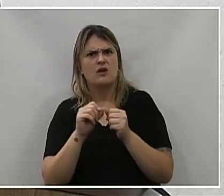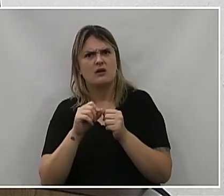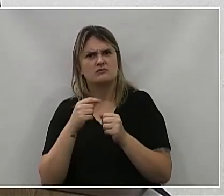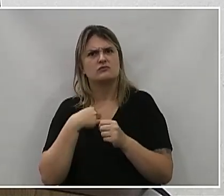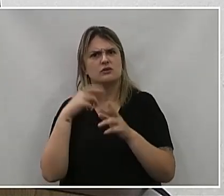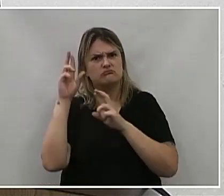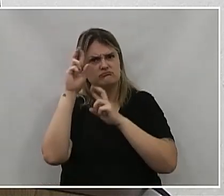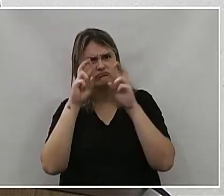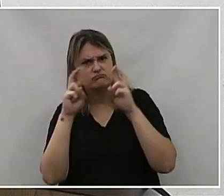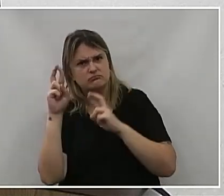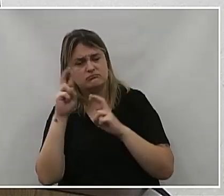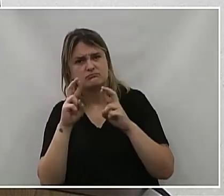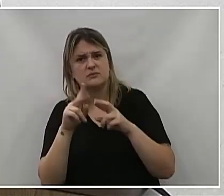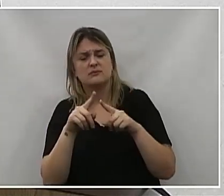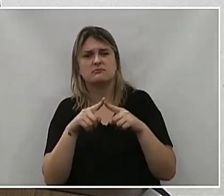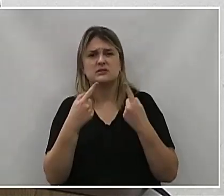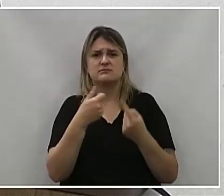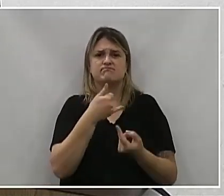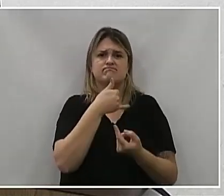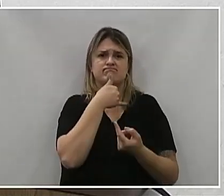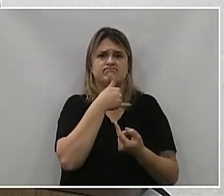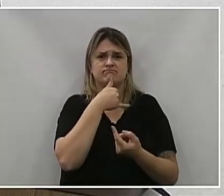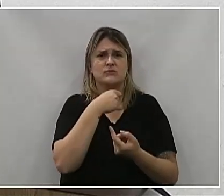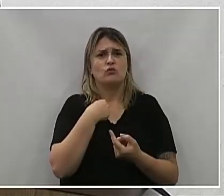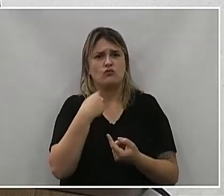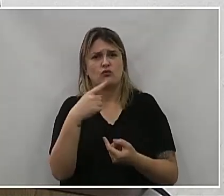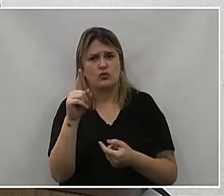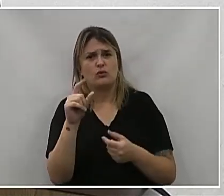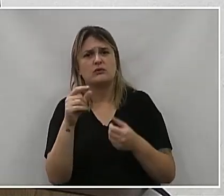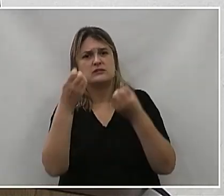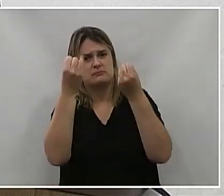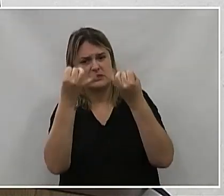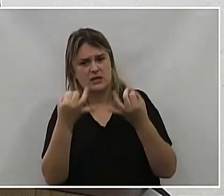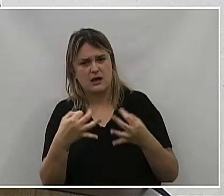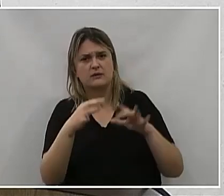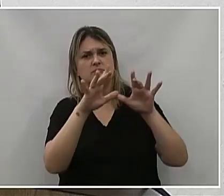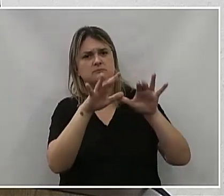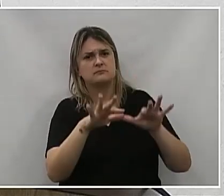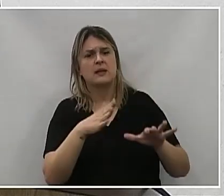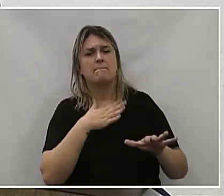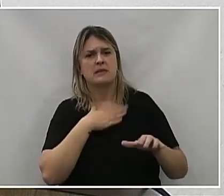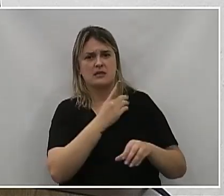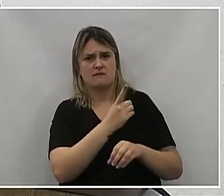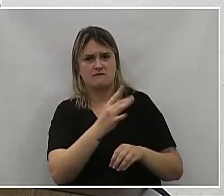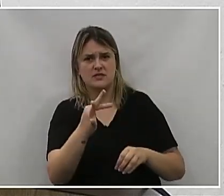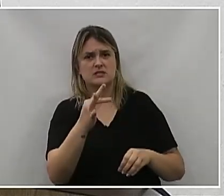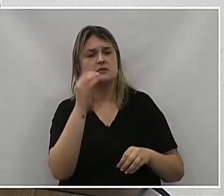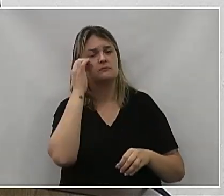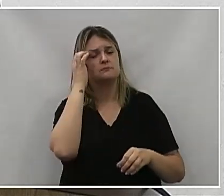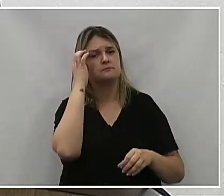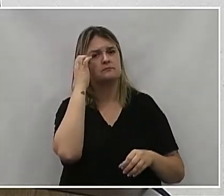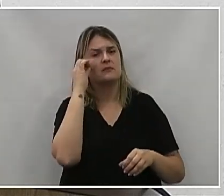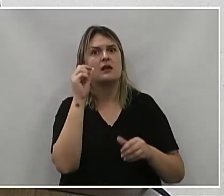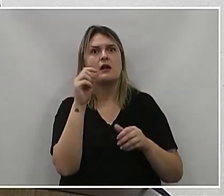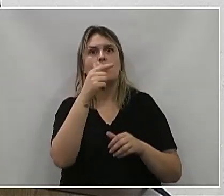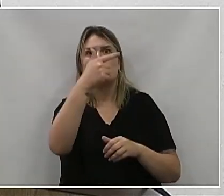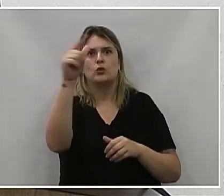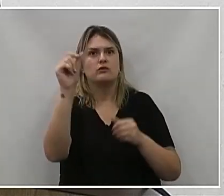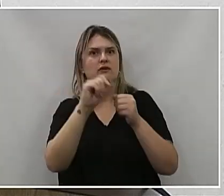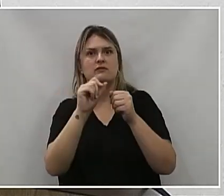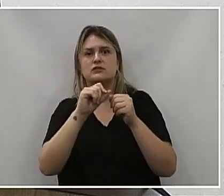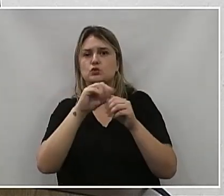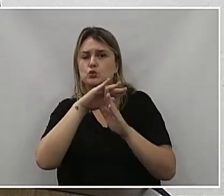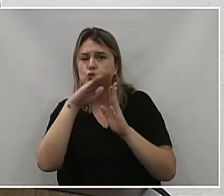fiscalizando, e infelizmente vou fazer minha defesa, tenho certeza que farão de tudo para me